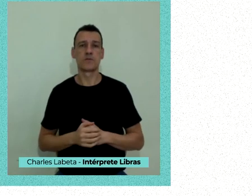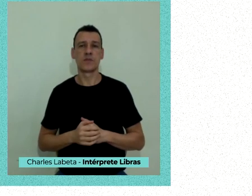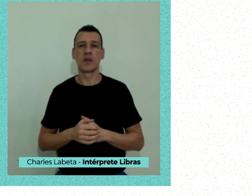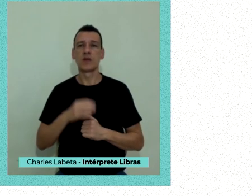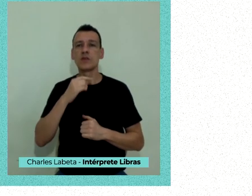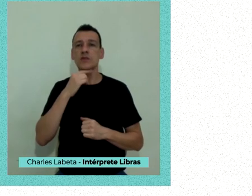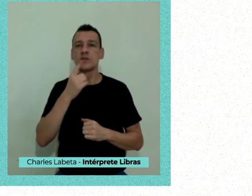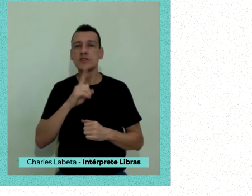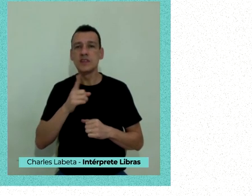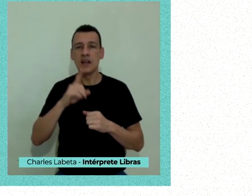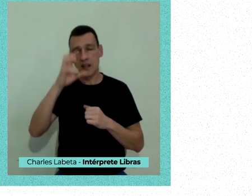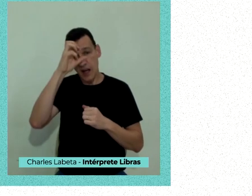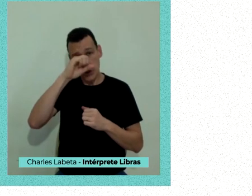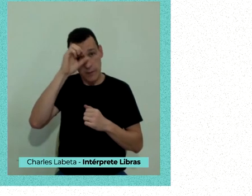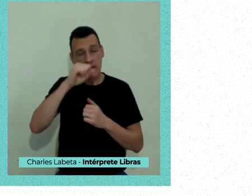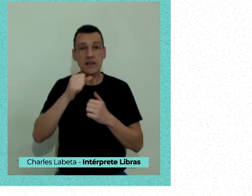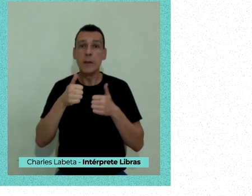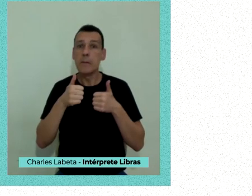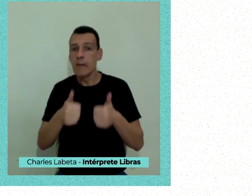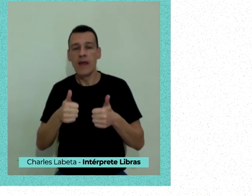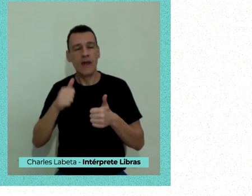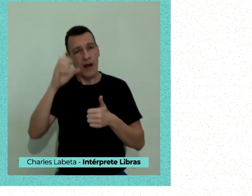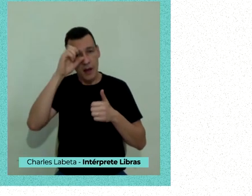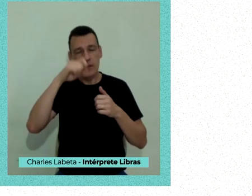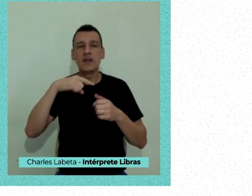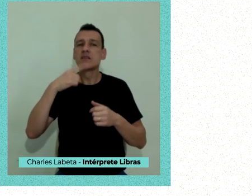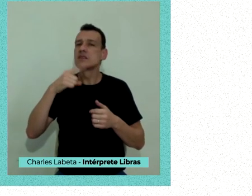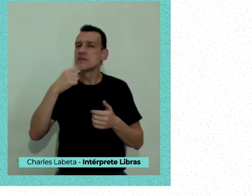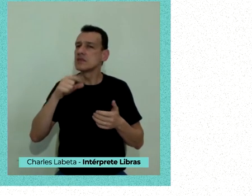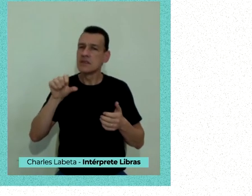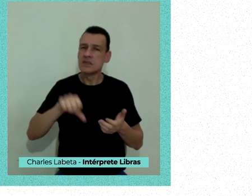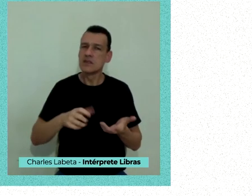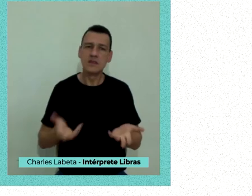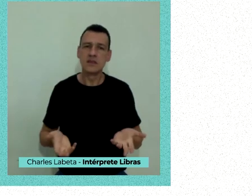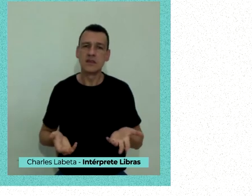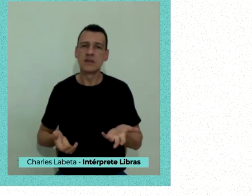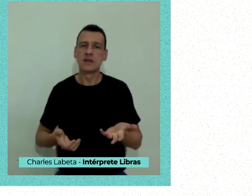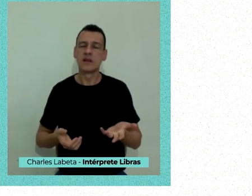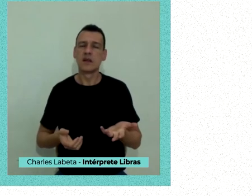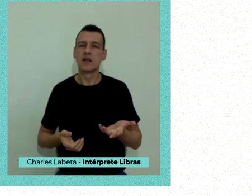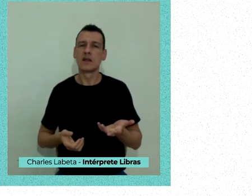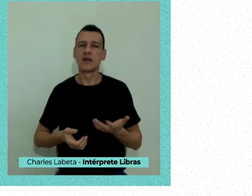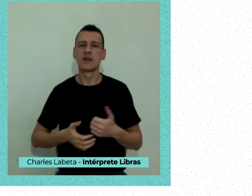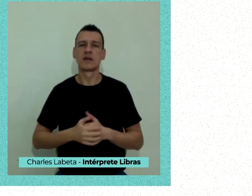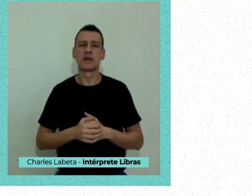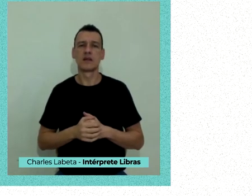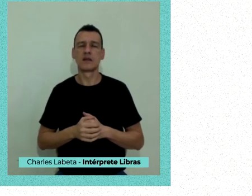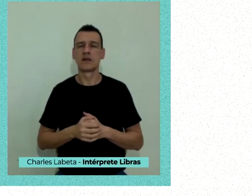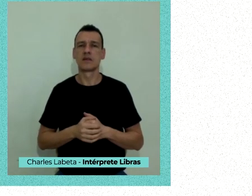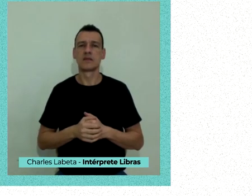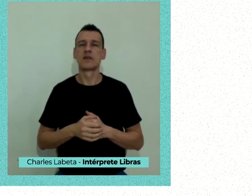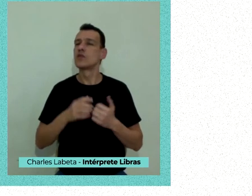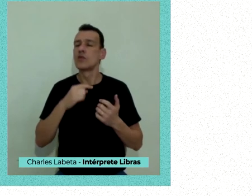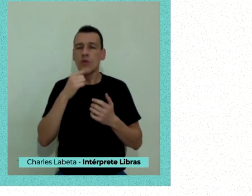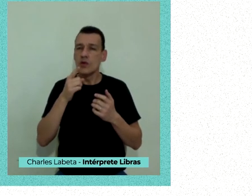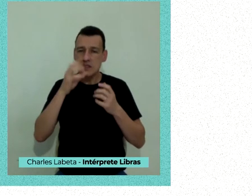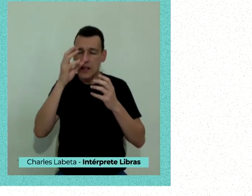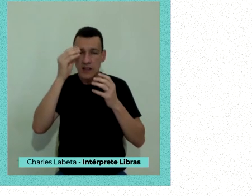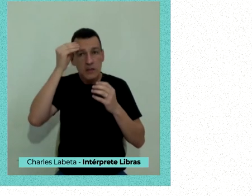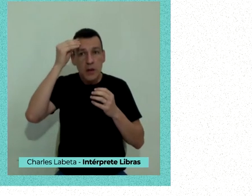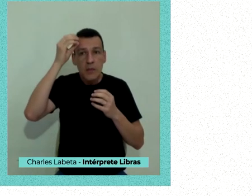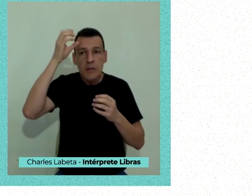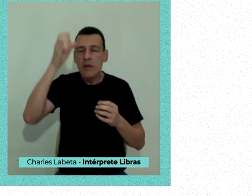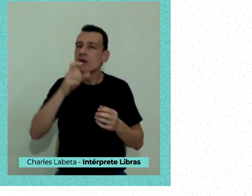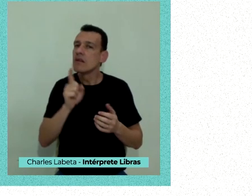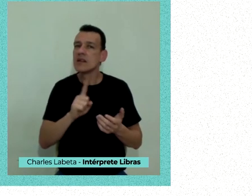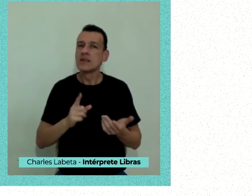seu aprendizado, a não participarem ativamente da construção desse conhecimento e a não vivenciarem